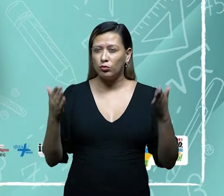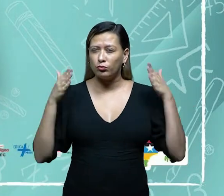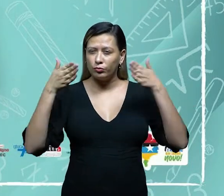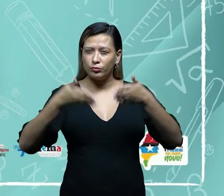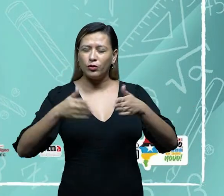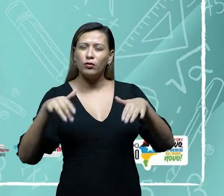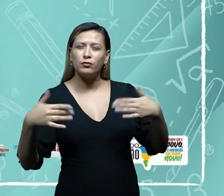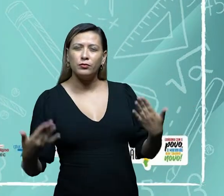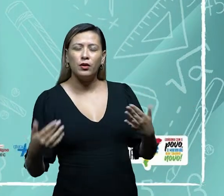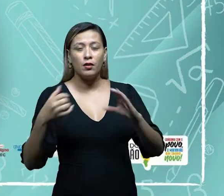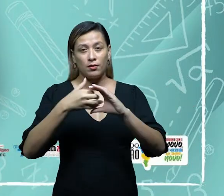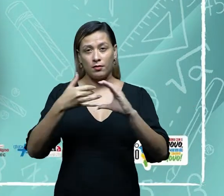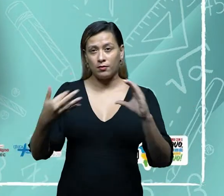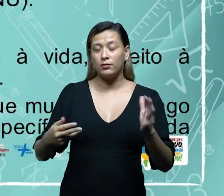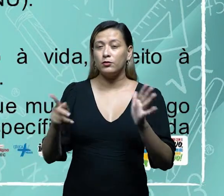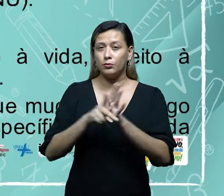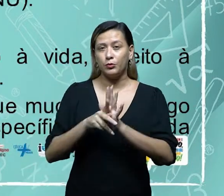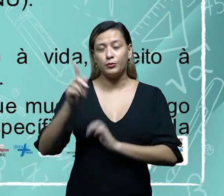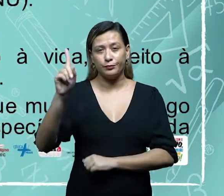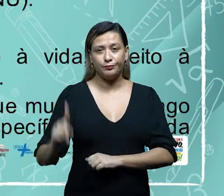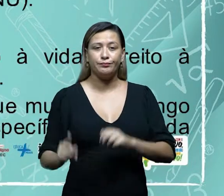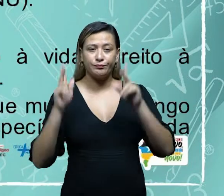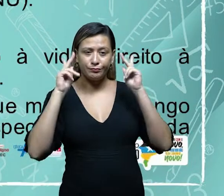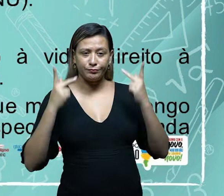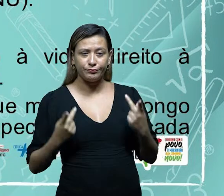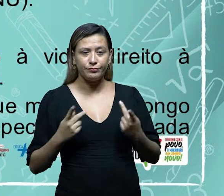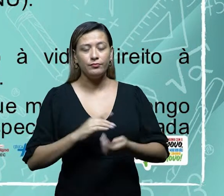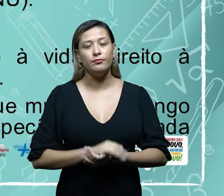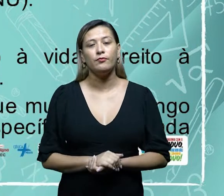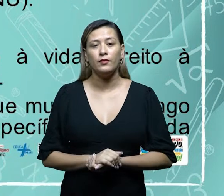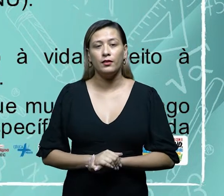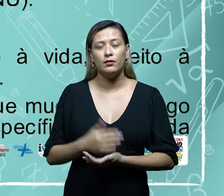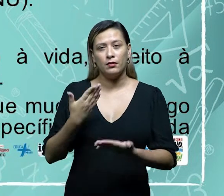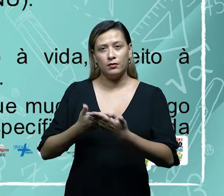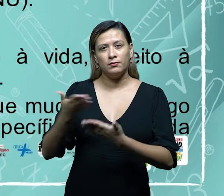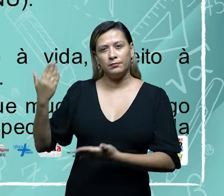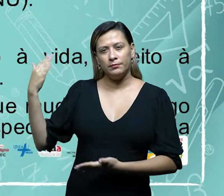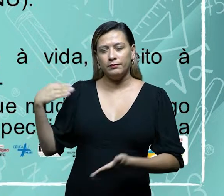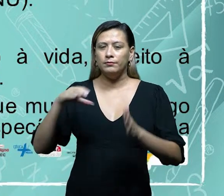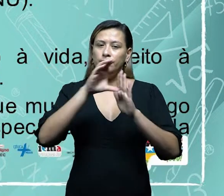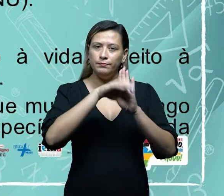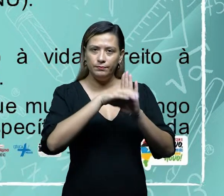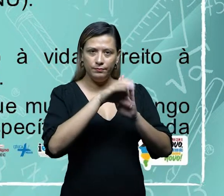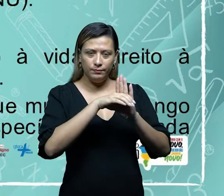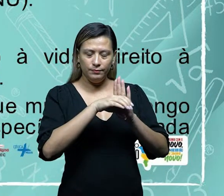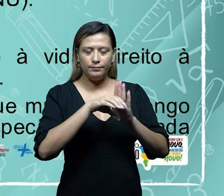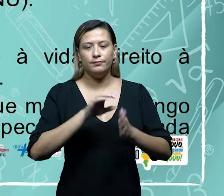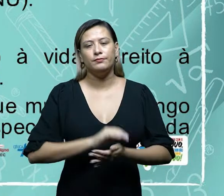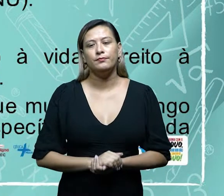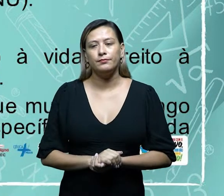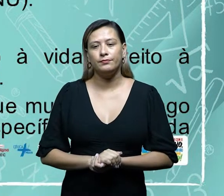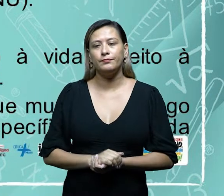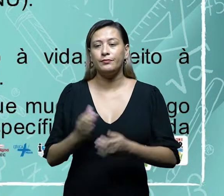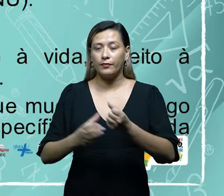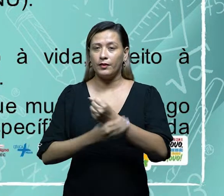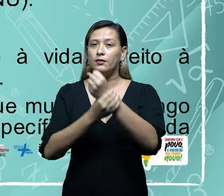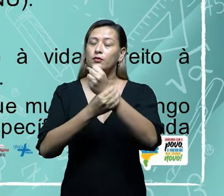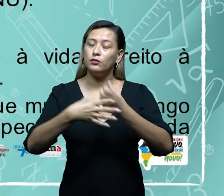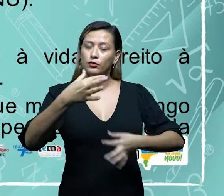as características dos direitos humanos. Na aula passada a gente deu o conceito de direitos humanos, né, a gente disse que são garantias